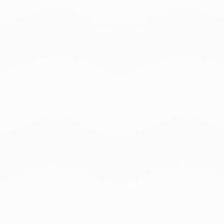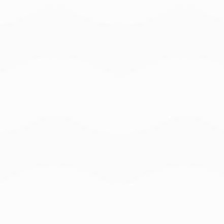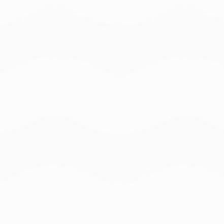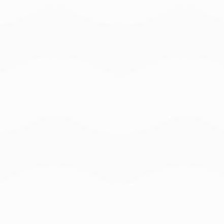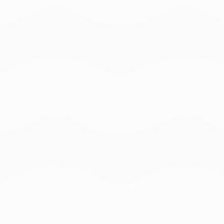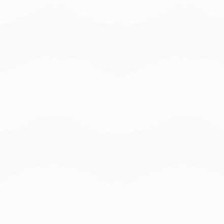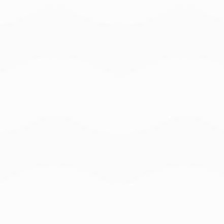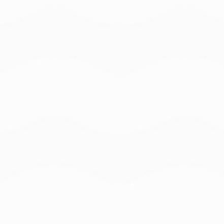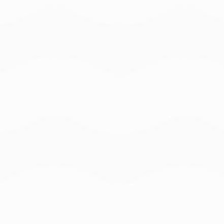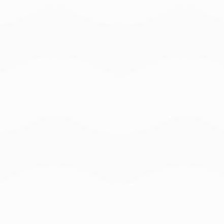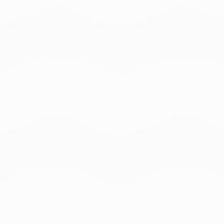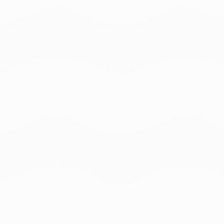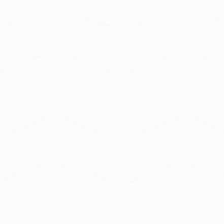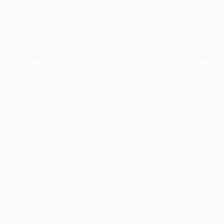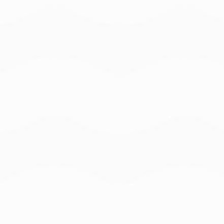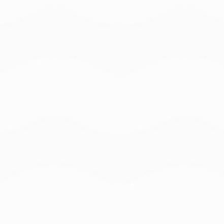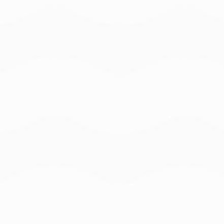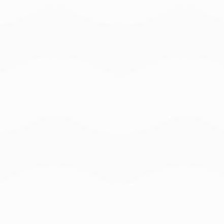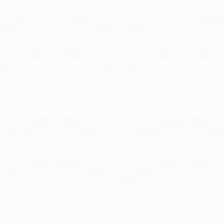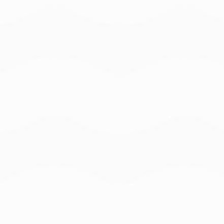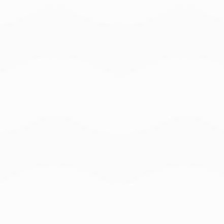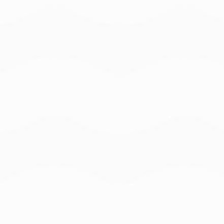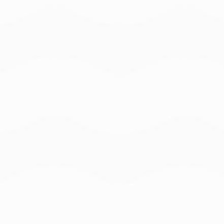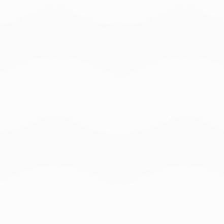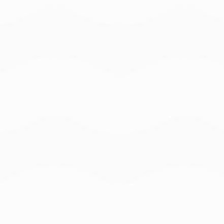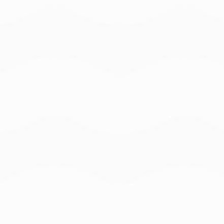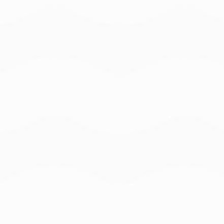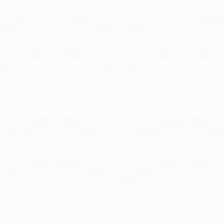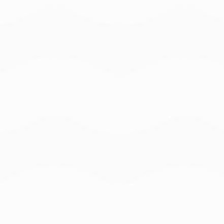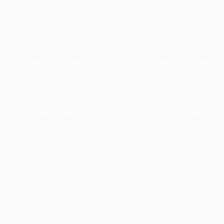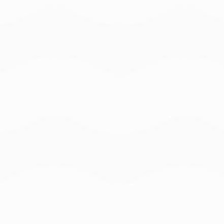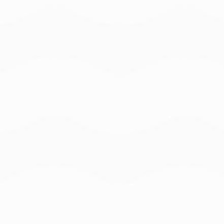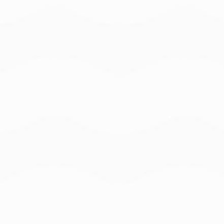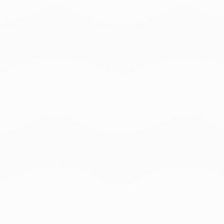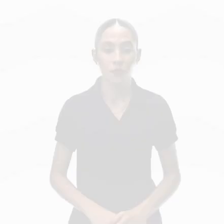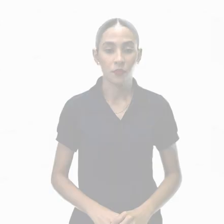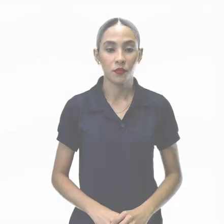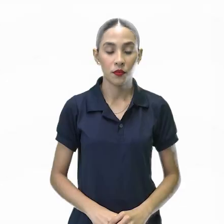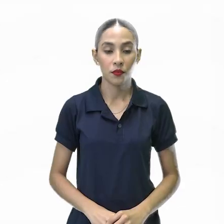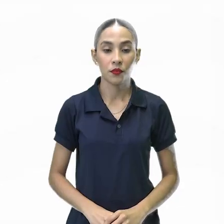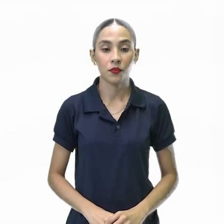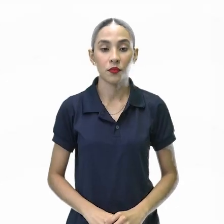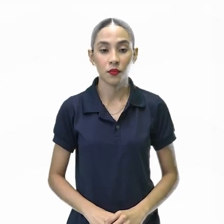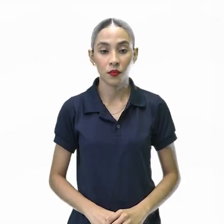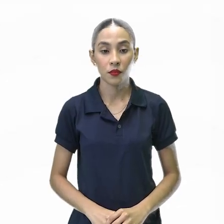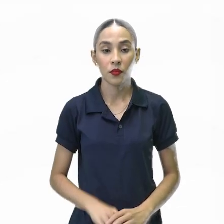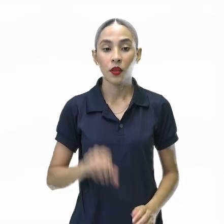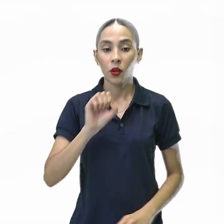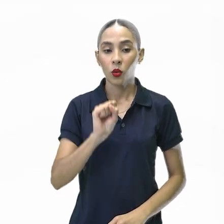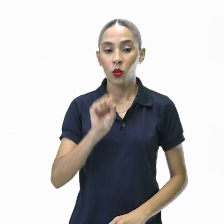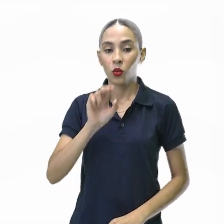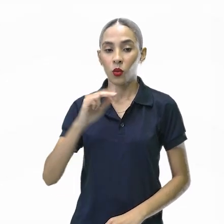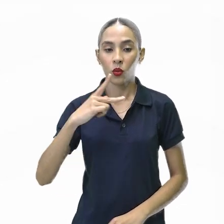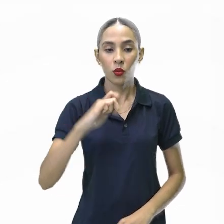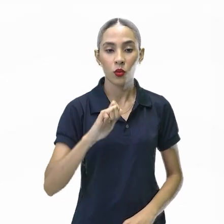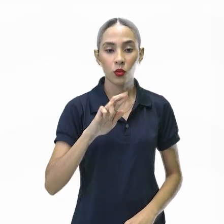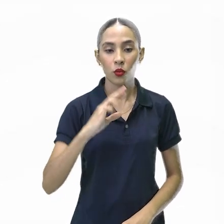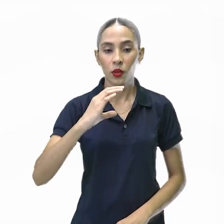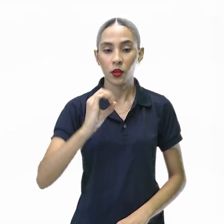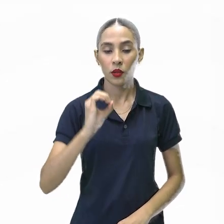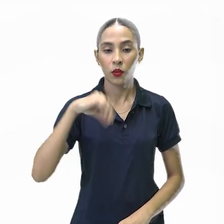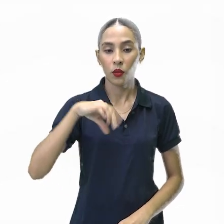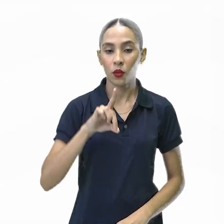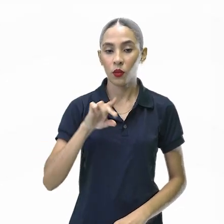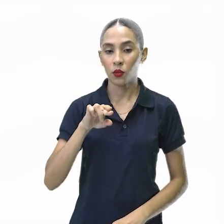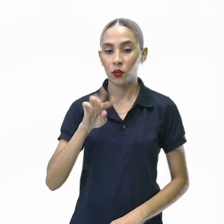o fenômeno base para o seu funcionamento é a supercondutividade, são supercondutores, né?